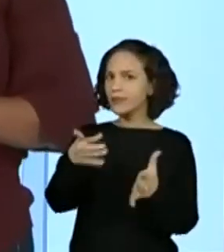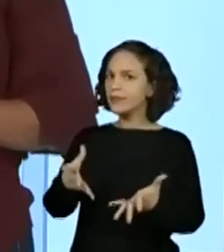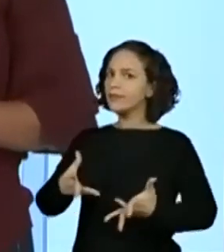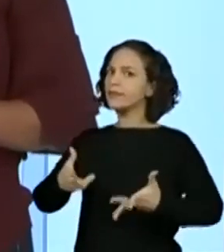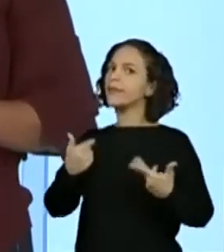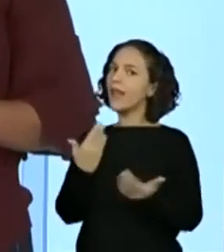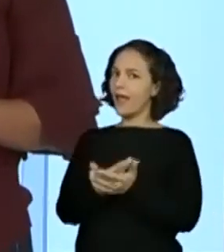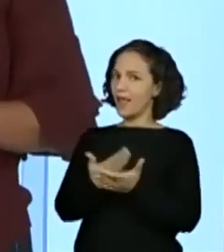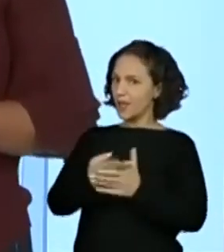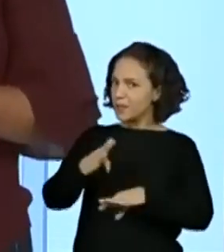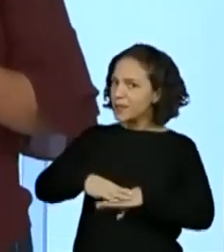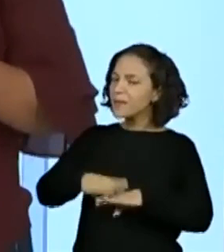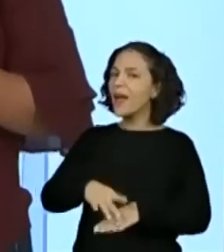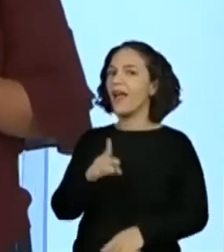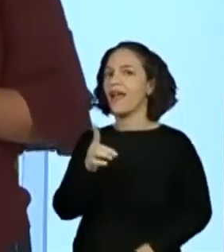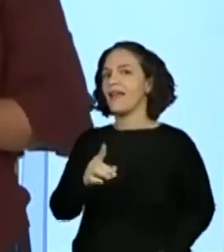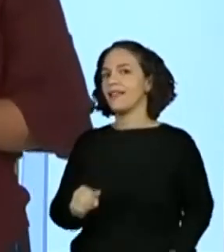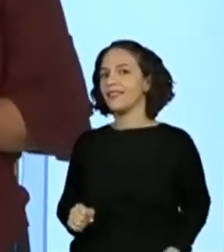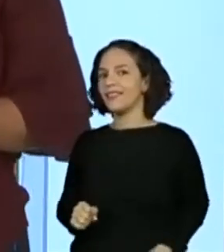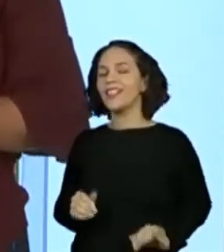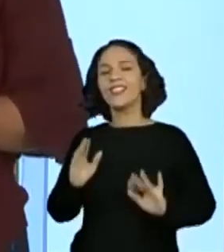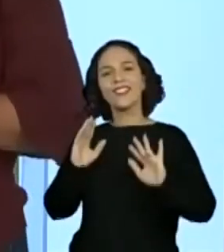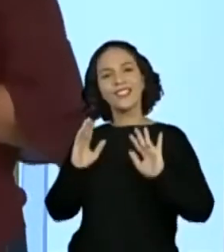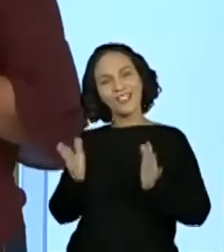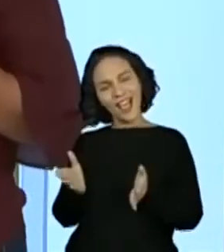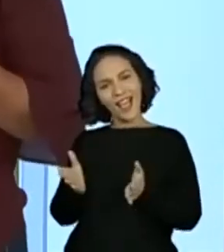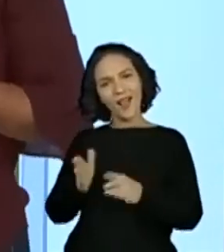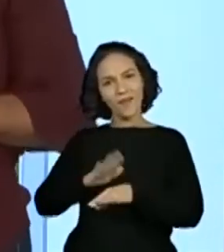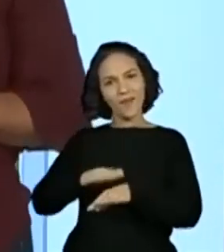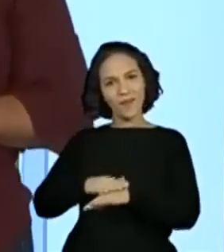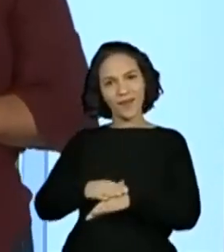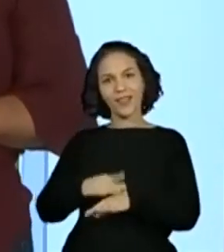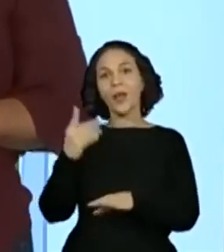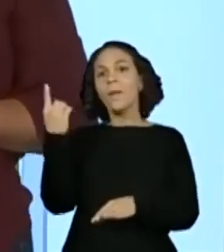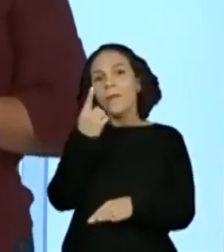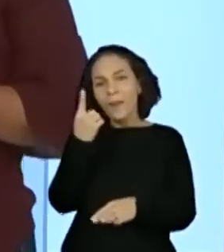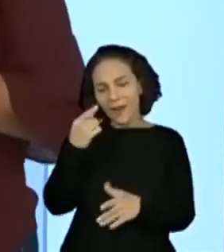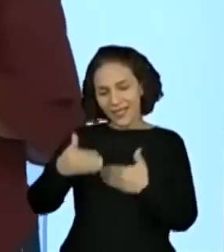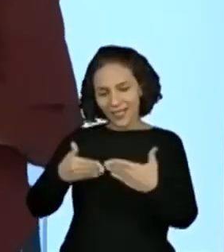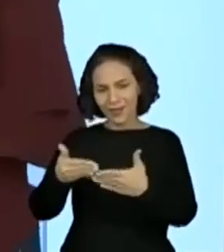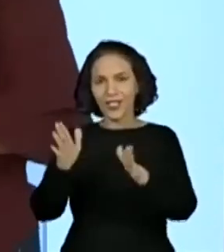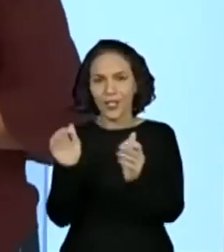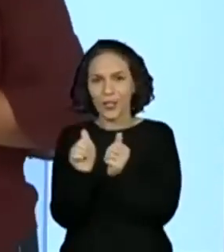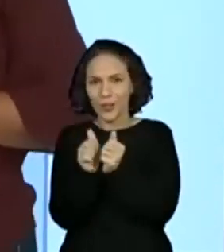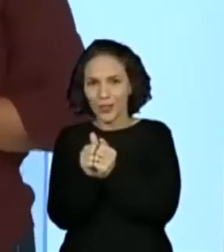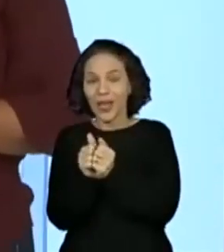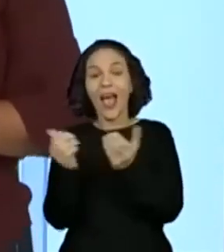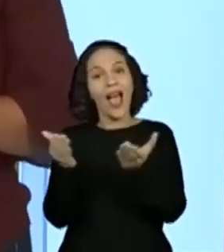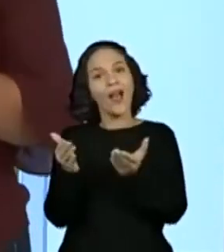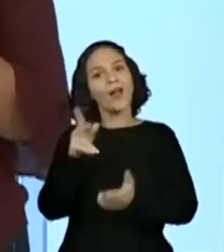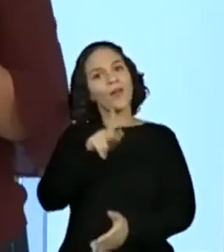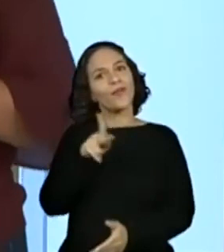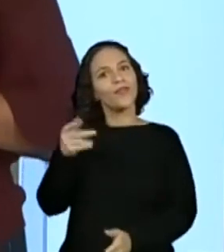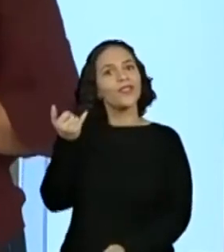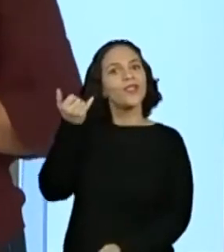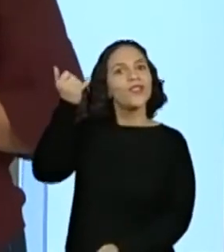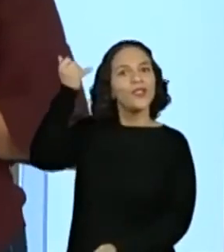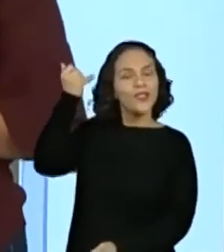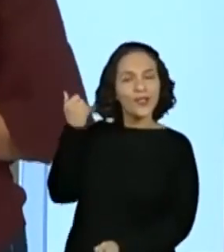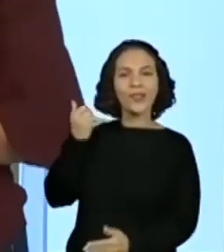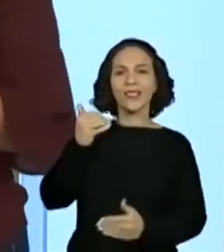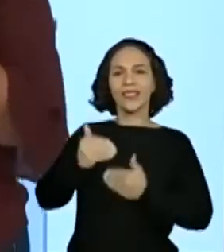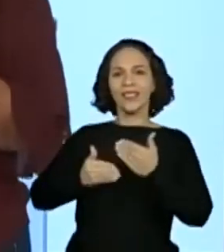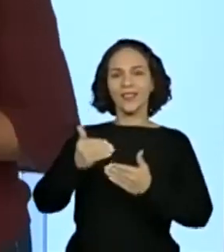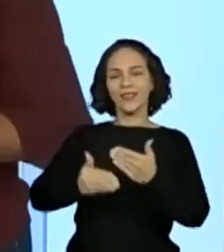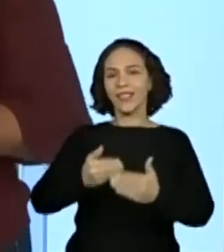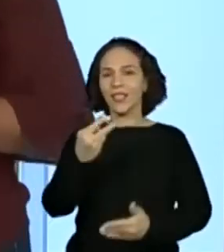aí na aula de matemática, hein? Nós passamos juntos um momento, né? A primeira sequência juntinhos e agora com a professora Ju nós vamos fazer a sequência